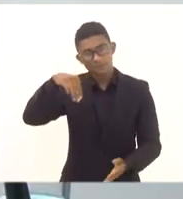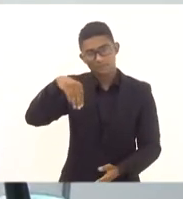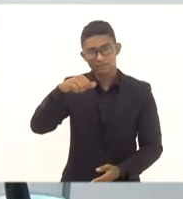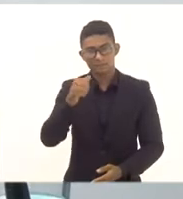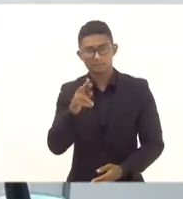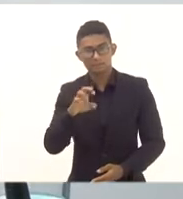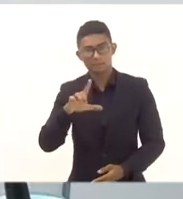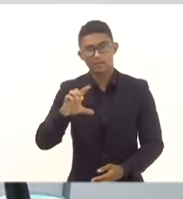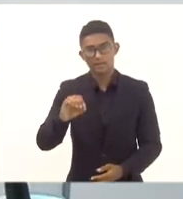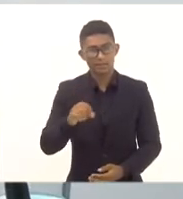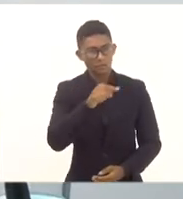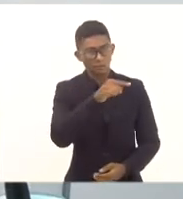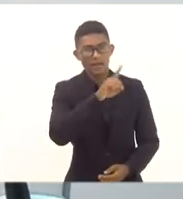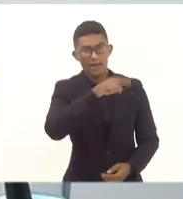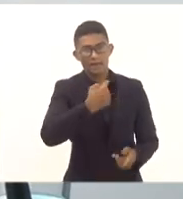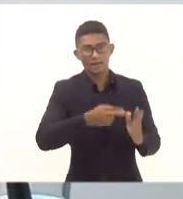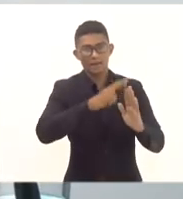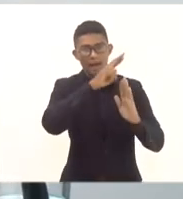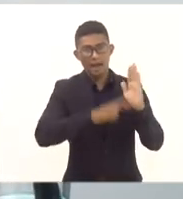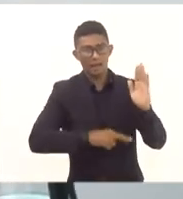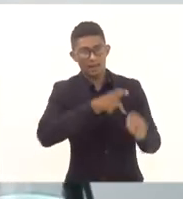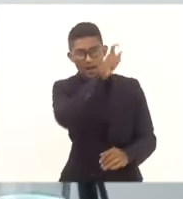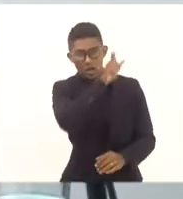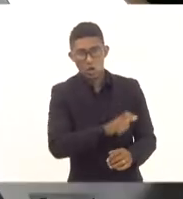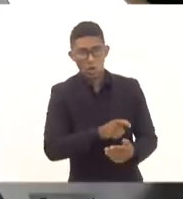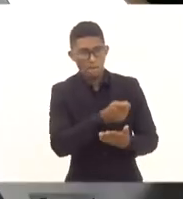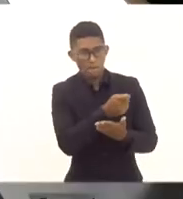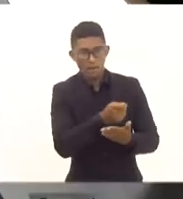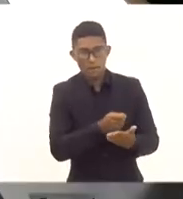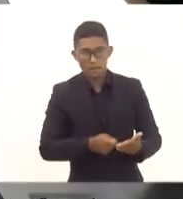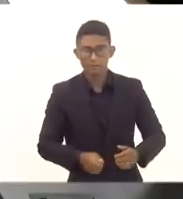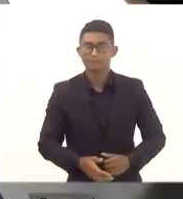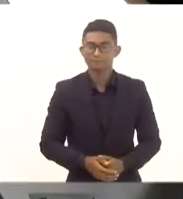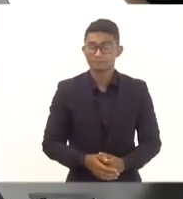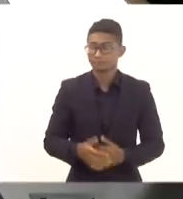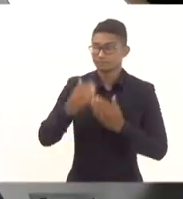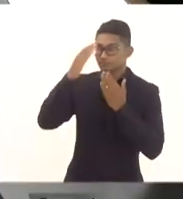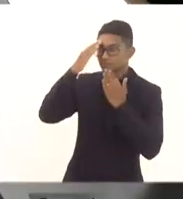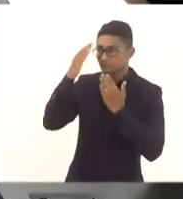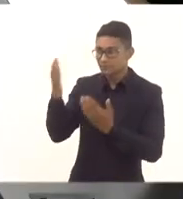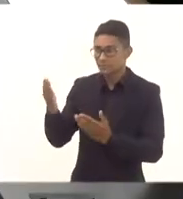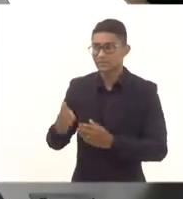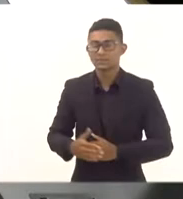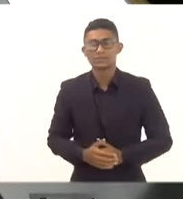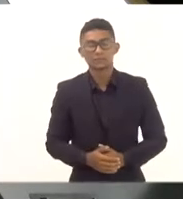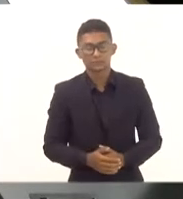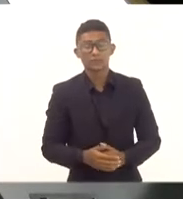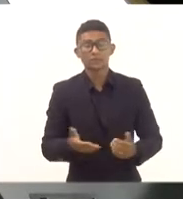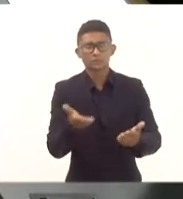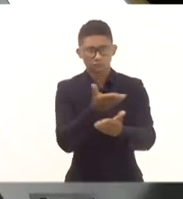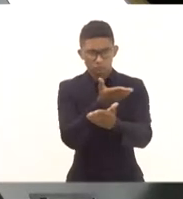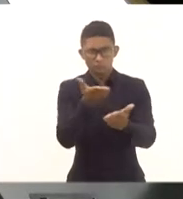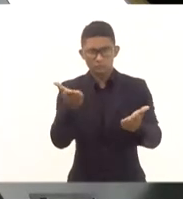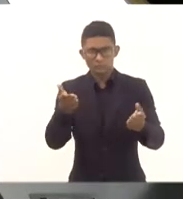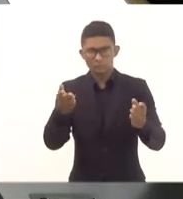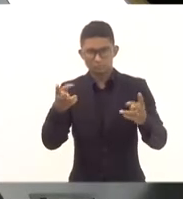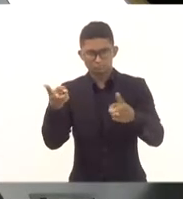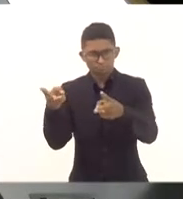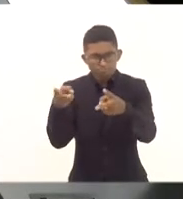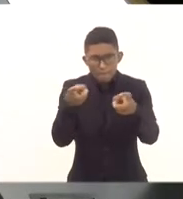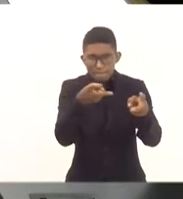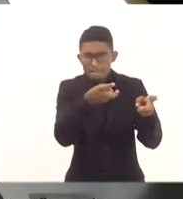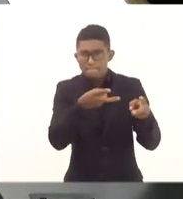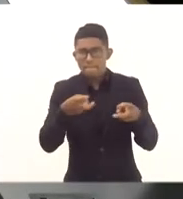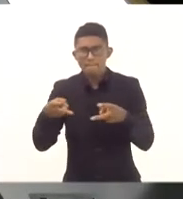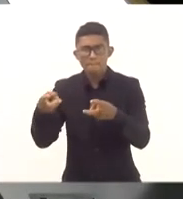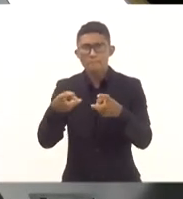Dino que será a foto dessa comissão especial obrigado deputada Renata Souza vocês percebem percebam bem que